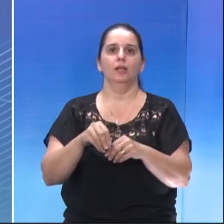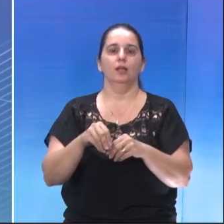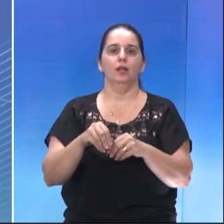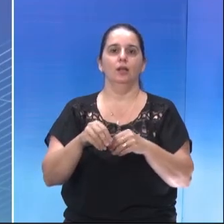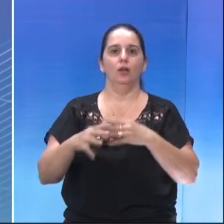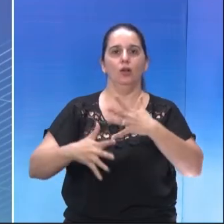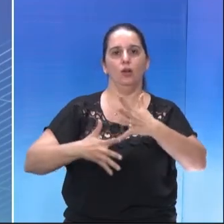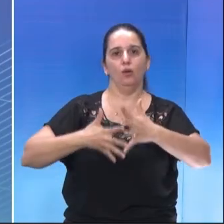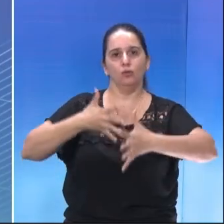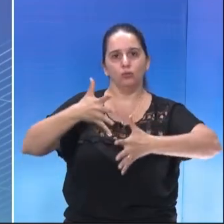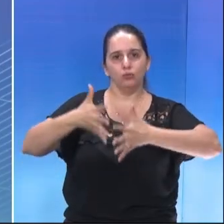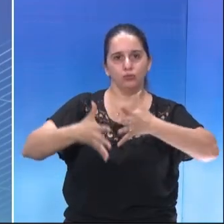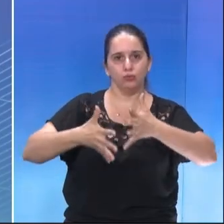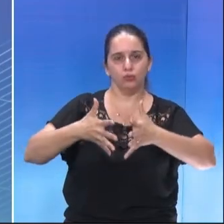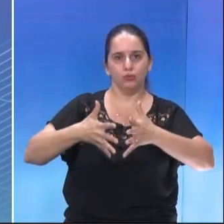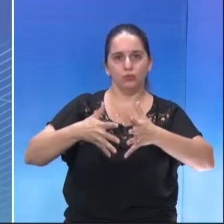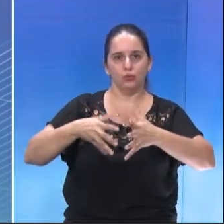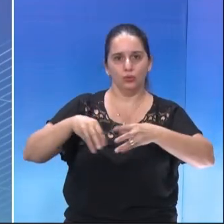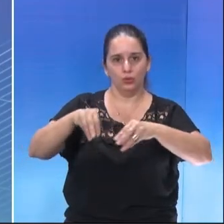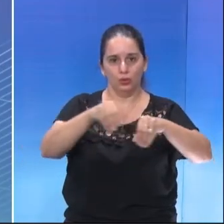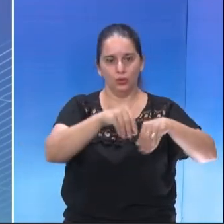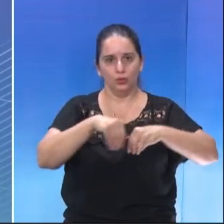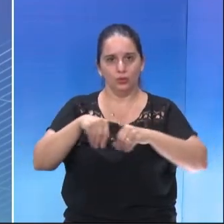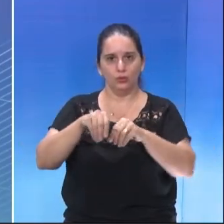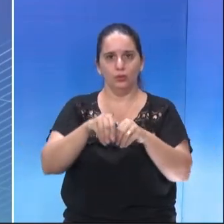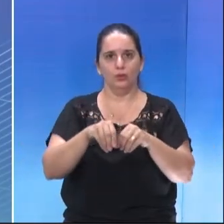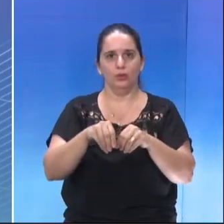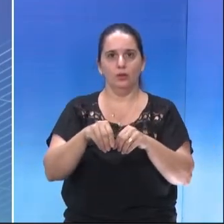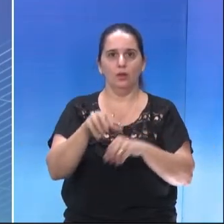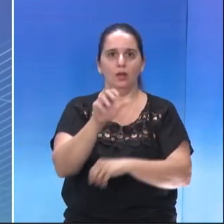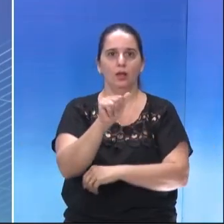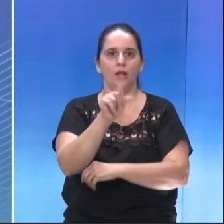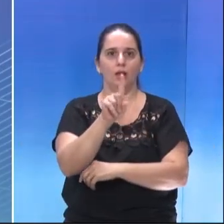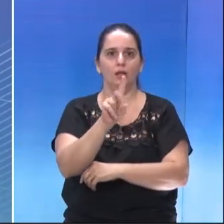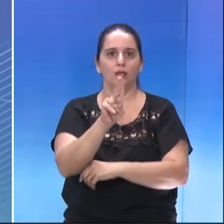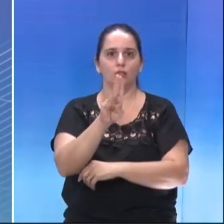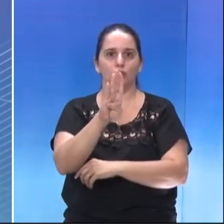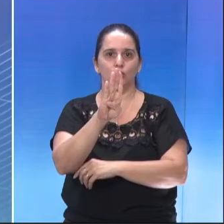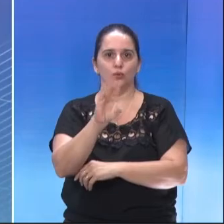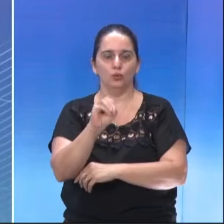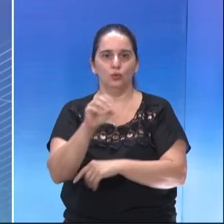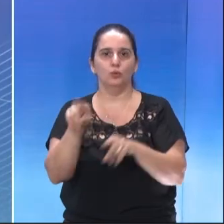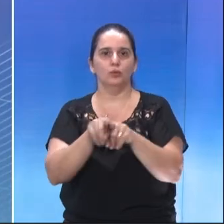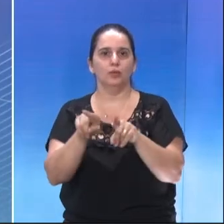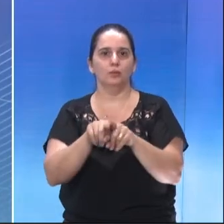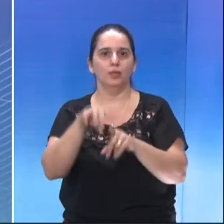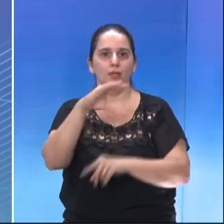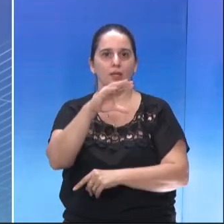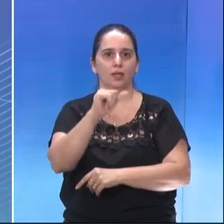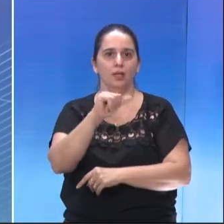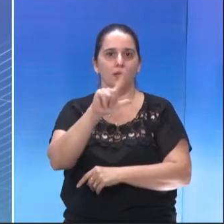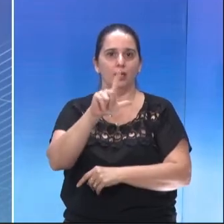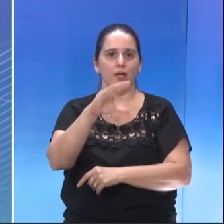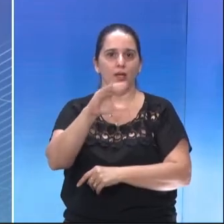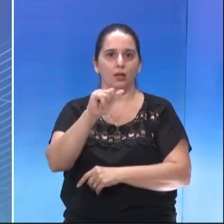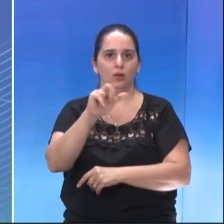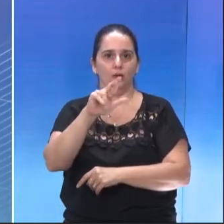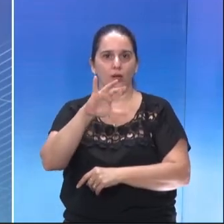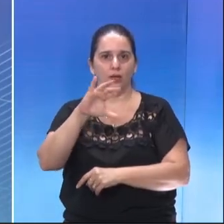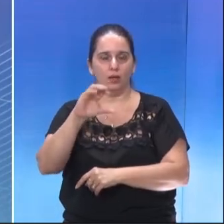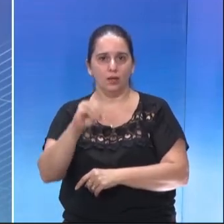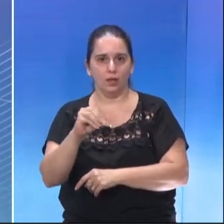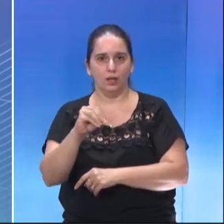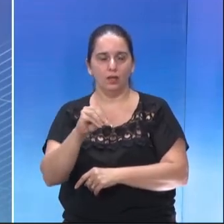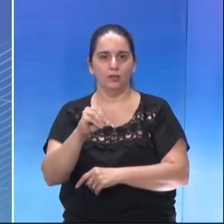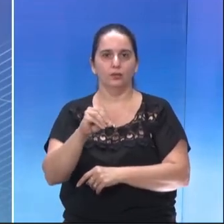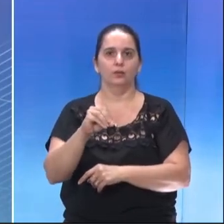corretivo do solo, acrescenta, né, adubo, calcário, então você melhora esse solo. Então, na década de 80, o cerrado não era